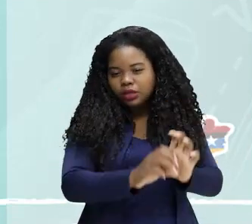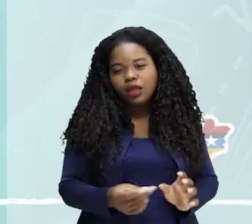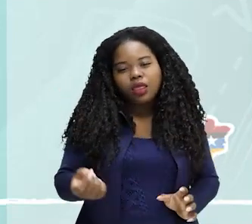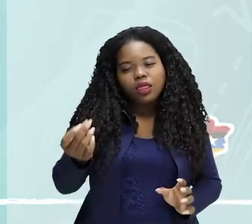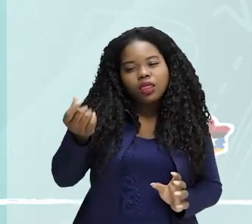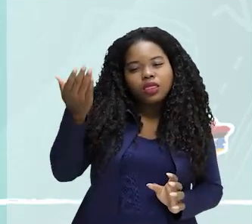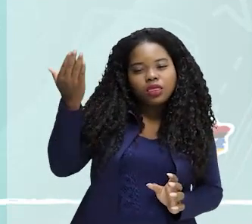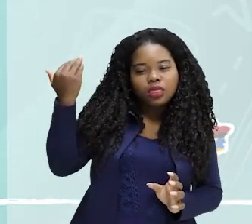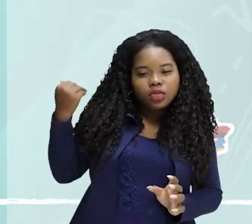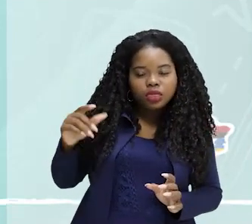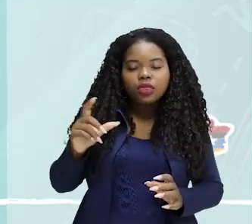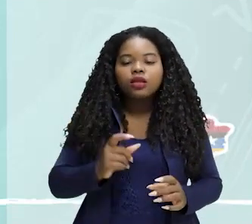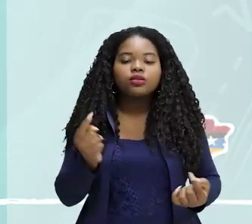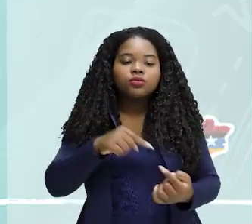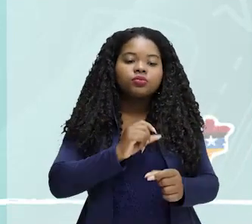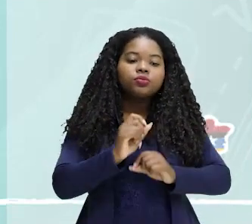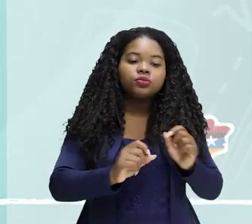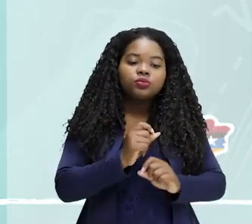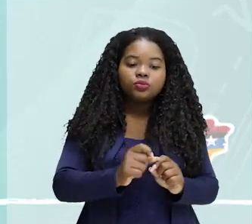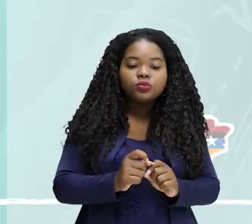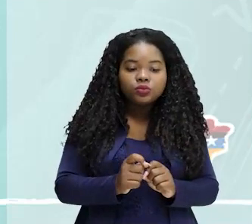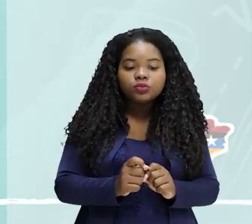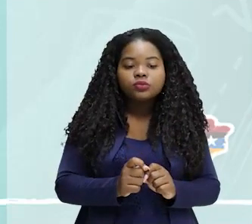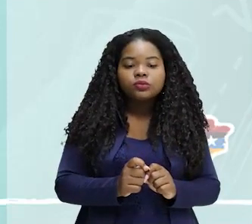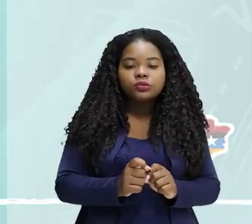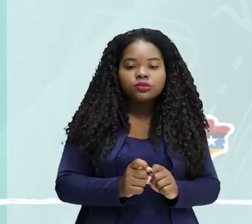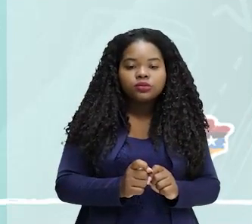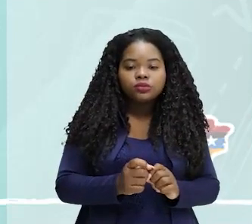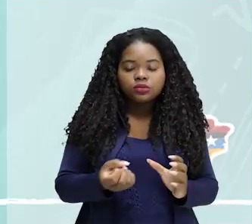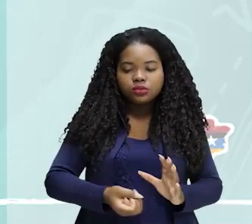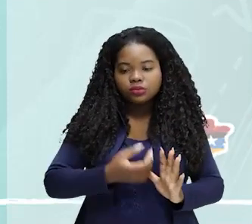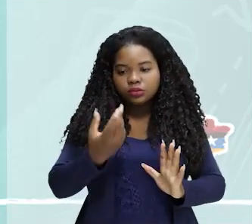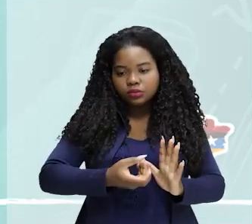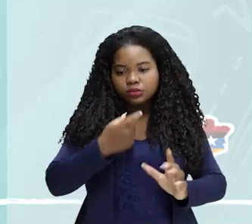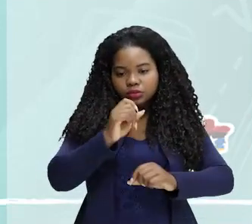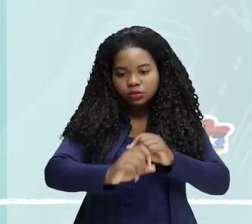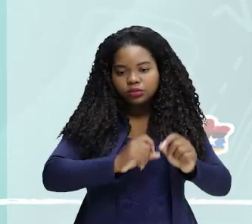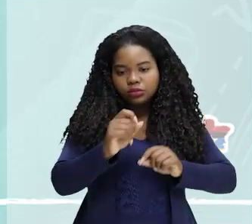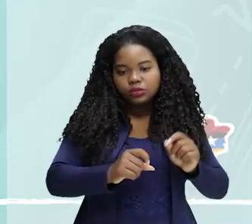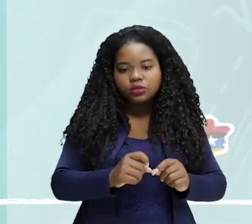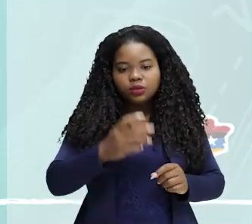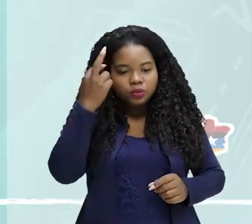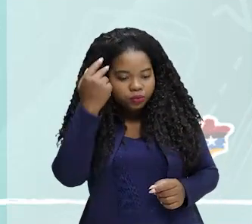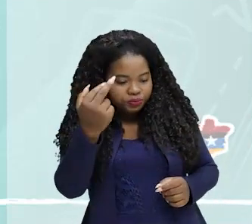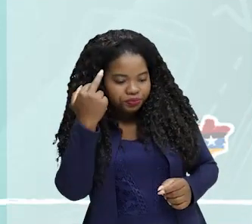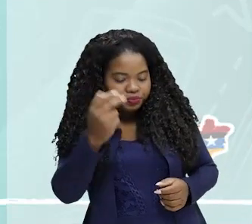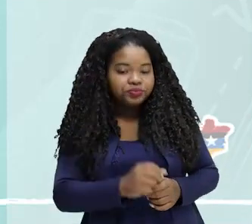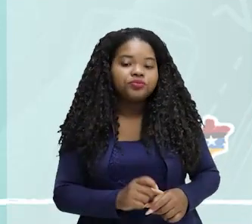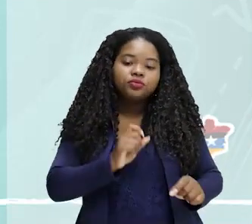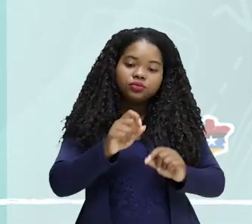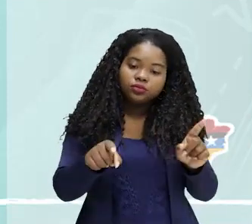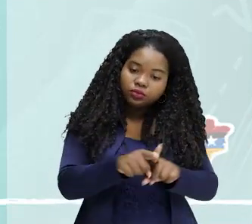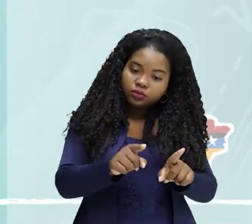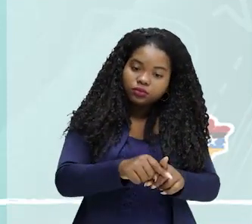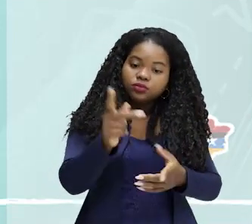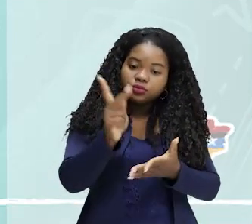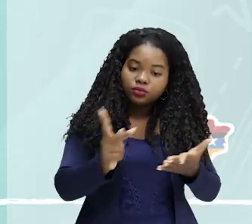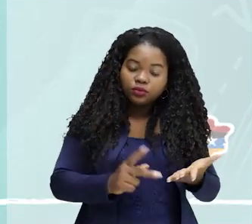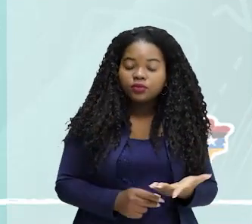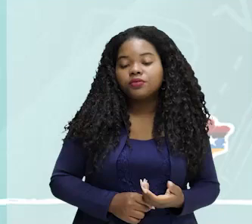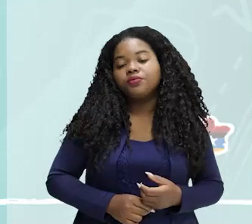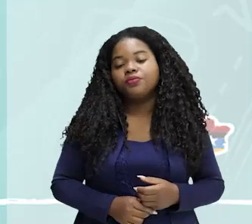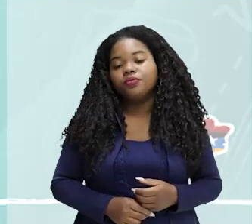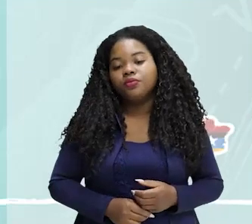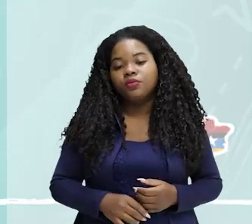tem como objetivo contar uma história em um formato poético. E aí o poema, assim como outros elementos narrativos,